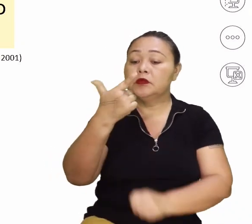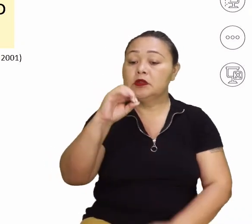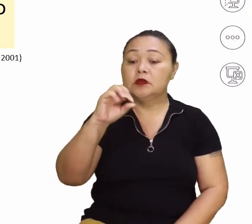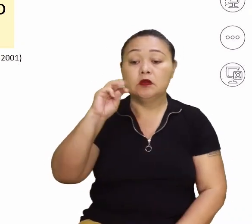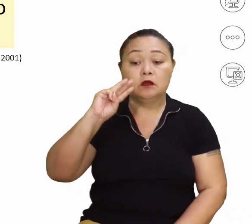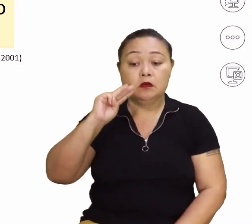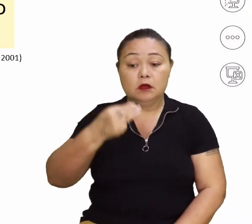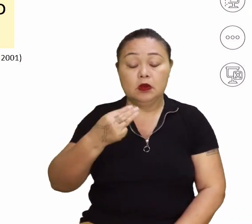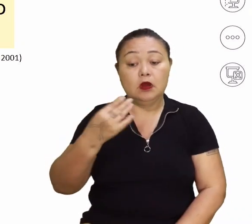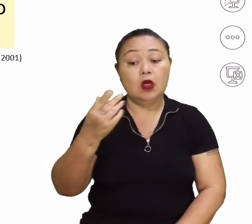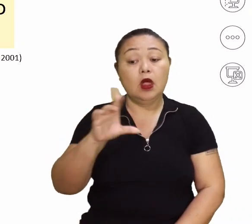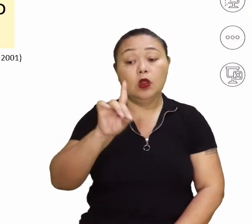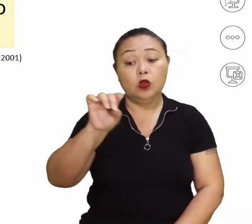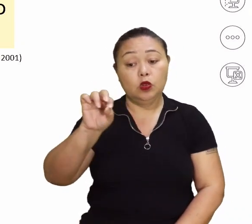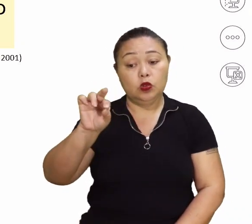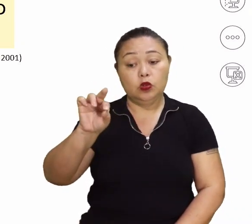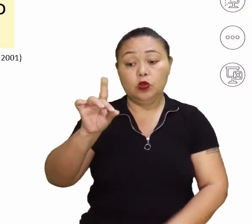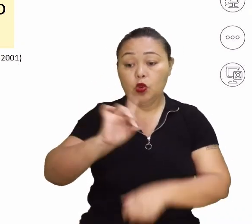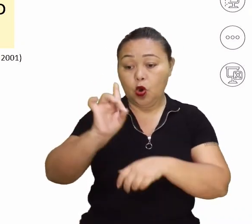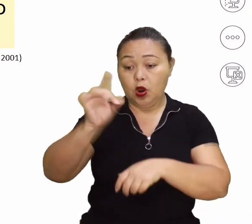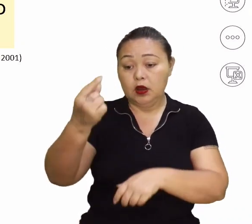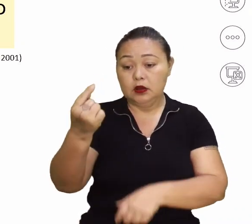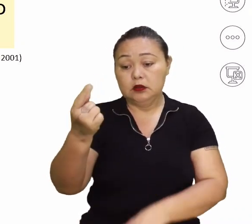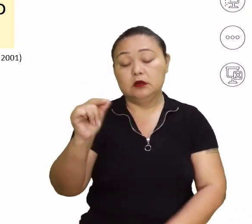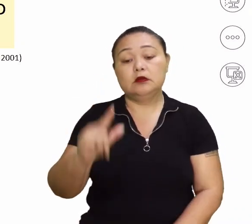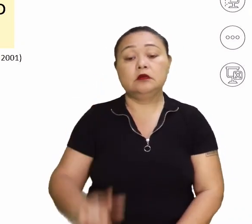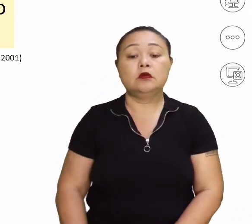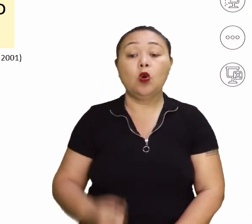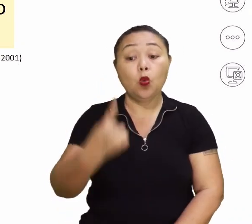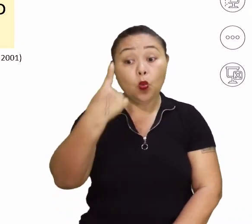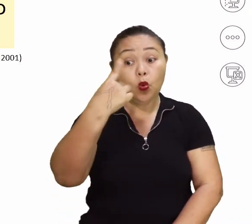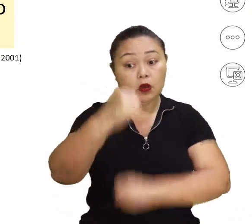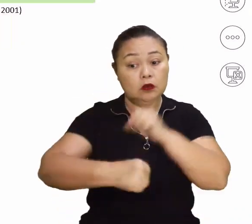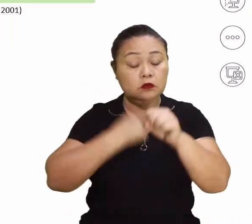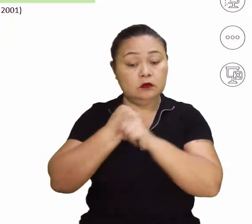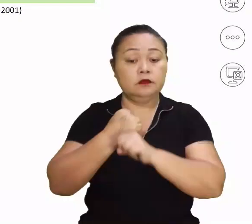diamante, de dólares, beleza? Só um ano.